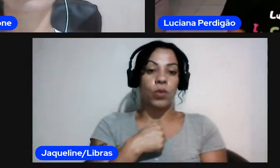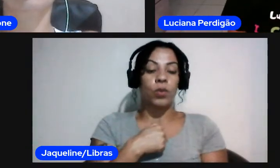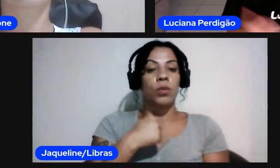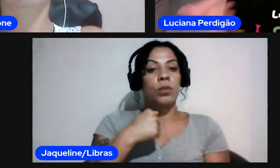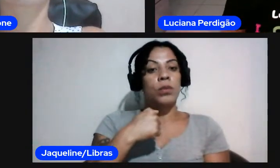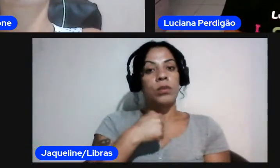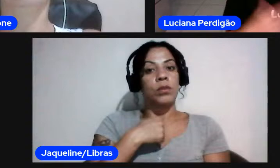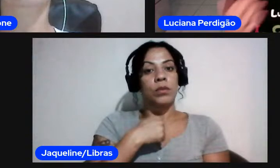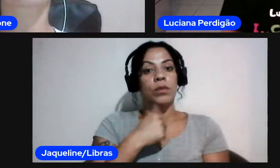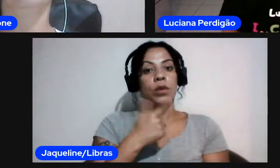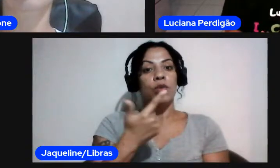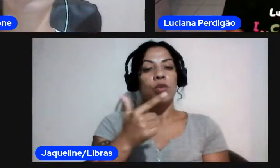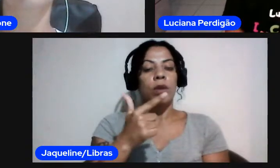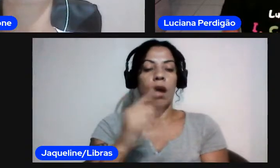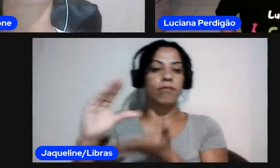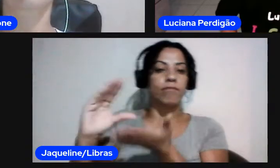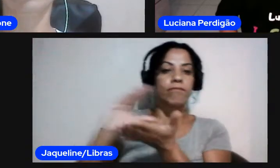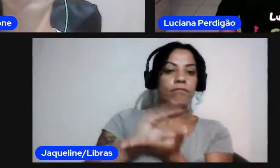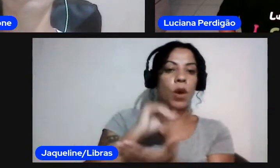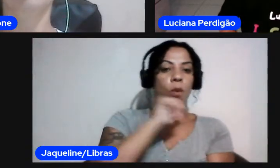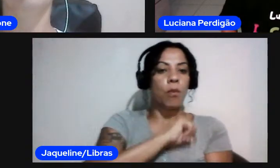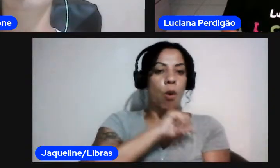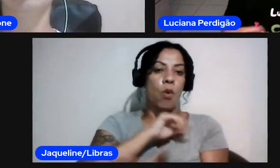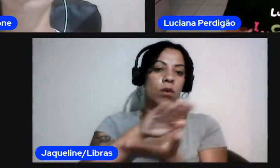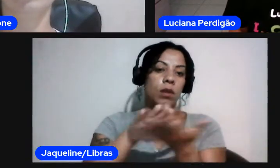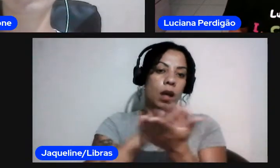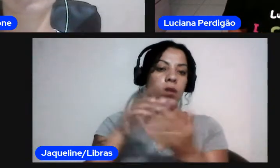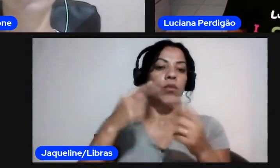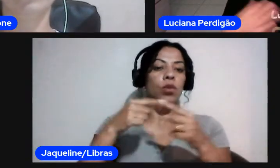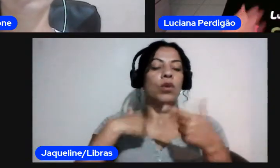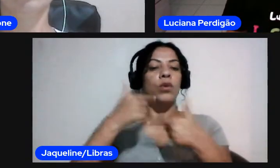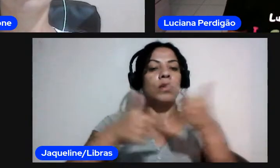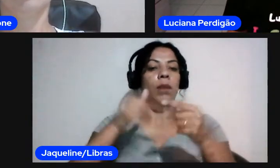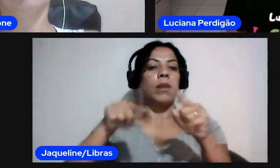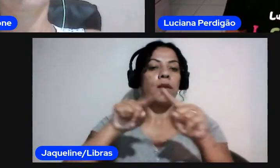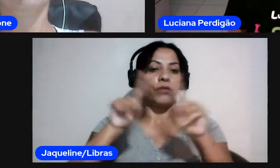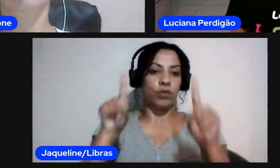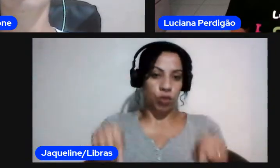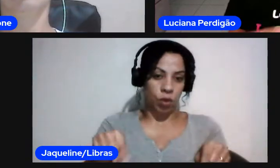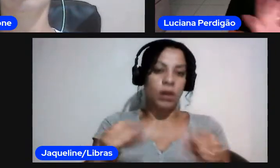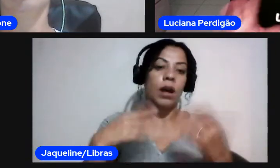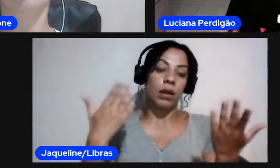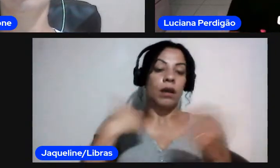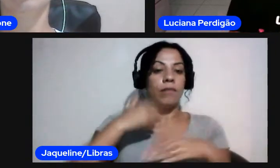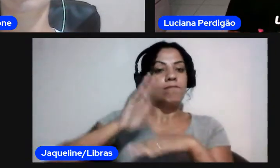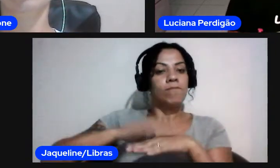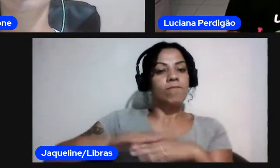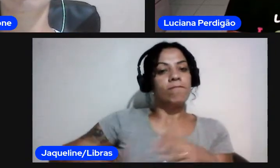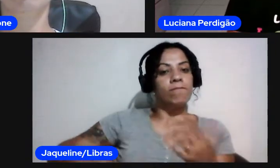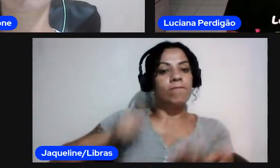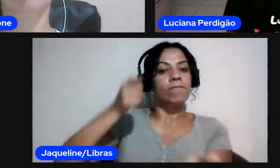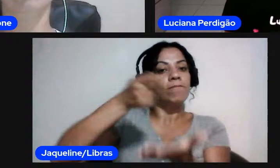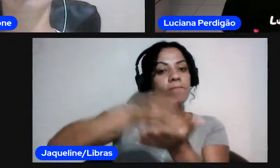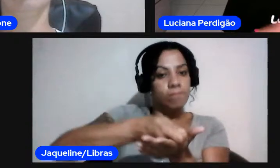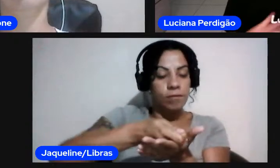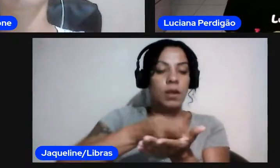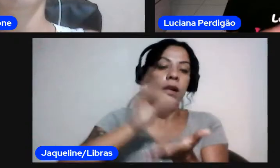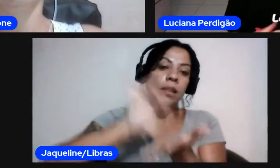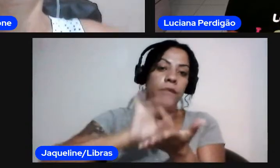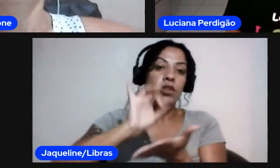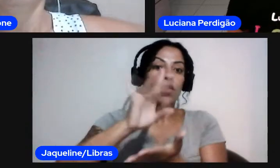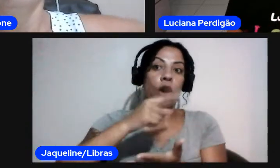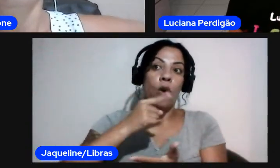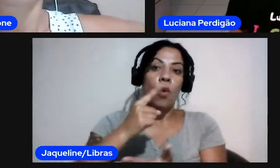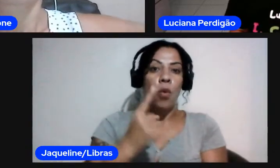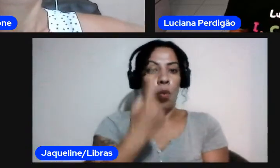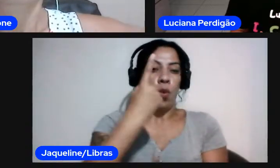tive bolsa, né, essas coisas, eu sou servidora, então eu investi, Foi o único investimento assim que eu tive que tirar do meu